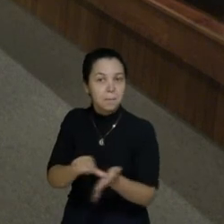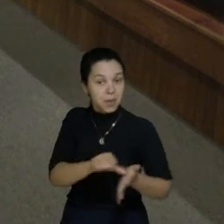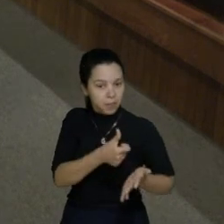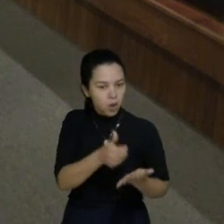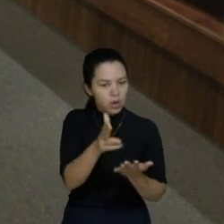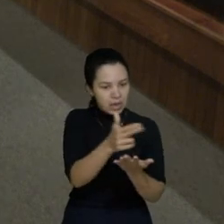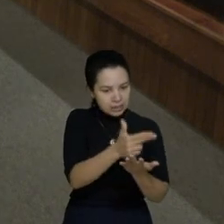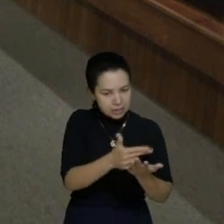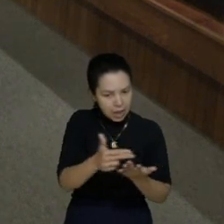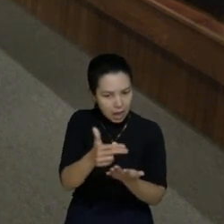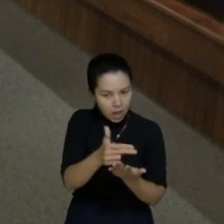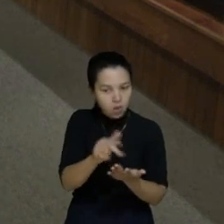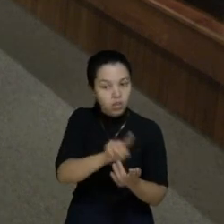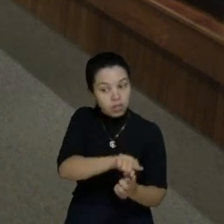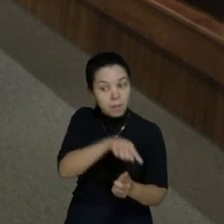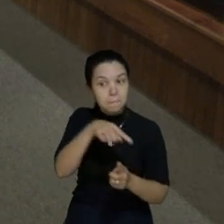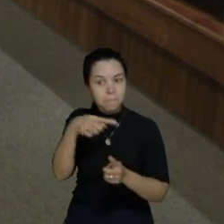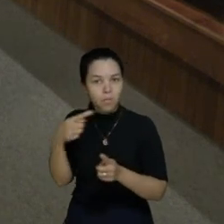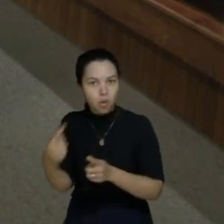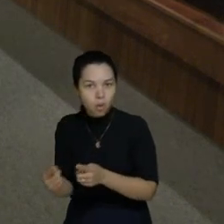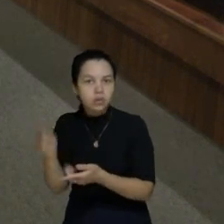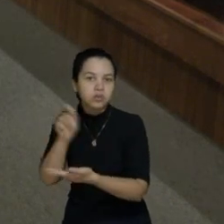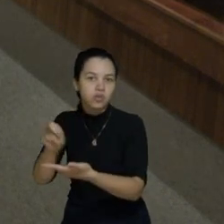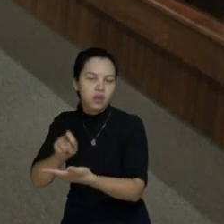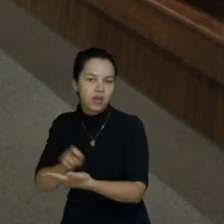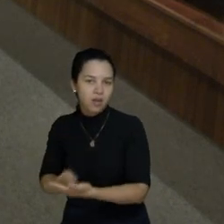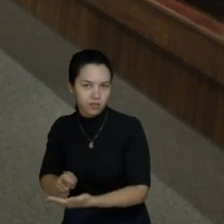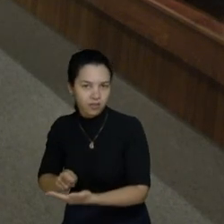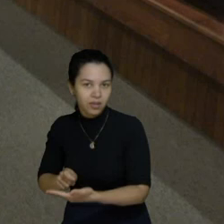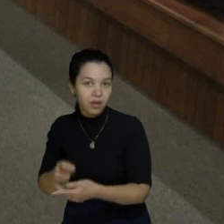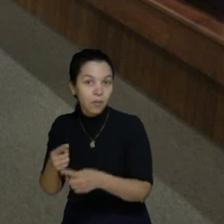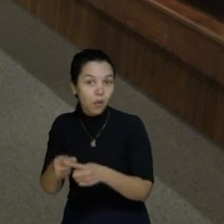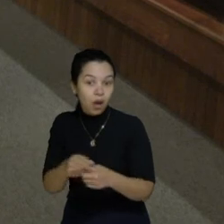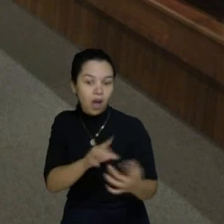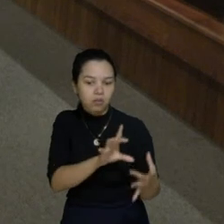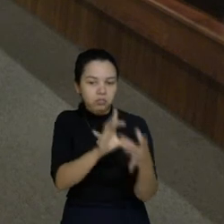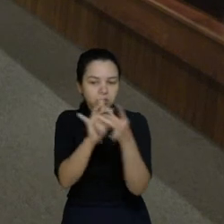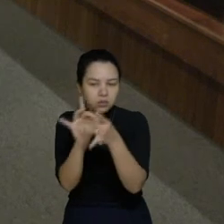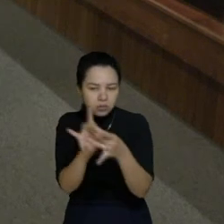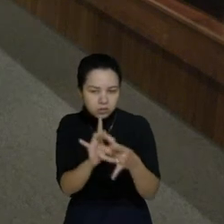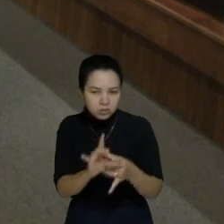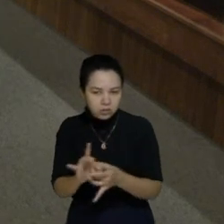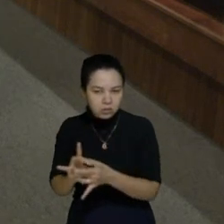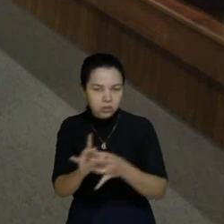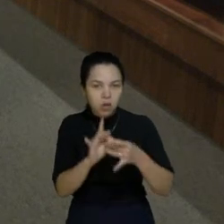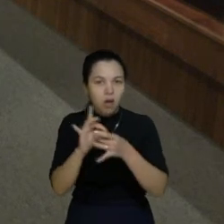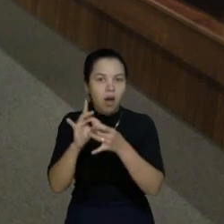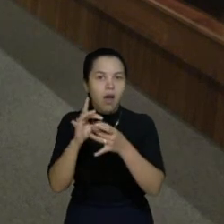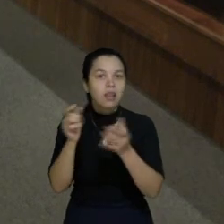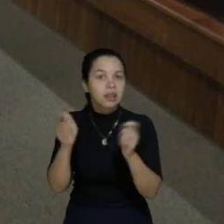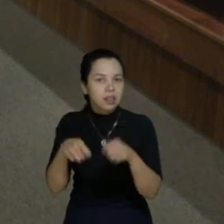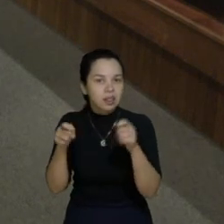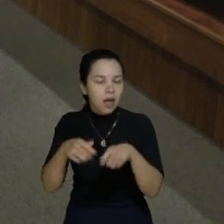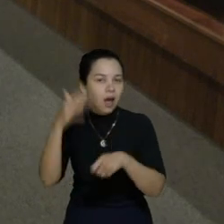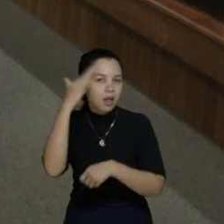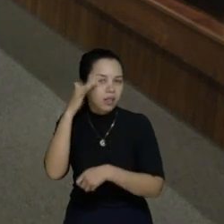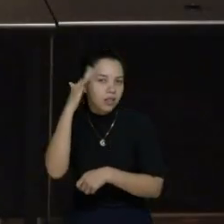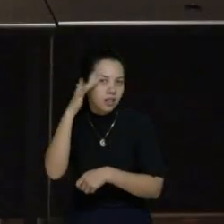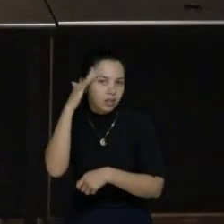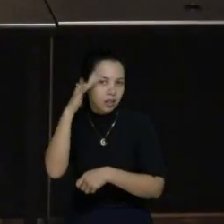habilidade de deixar tudo encadeado e esse encadeamento da narrativa não se perdeu em função do